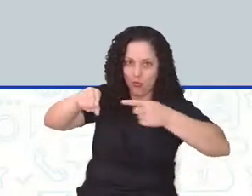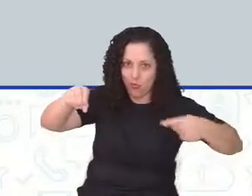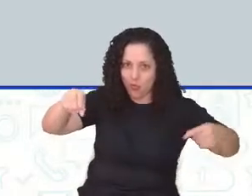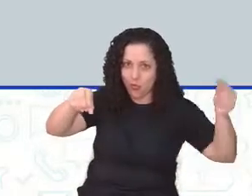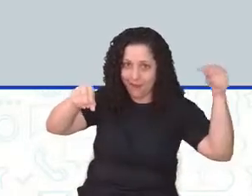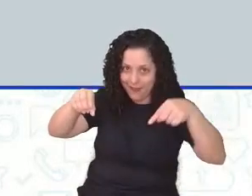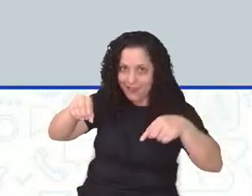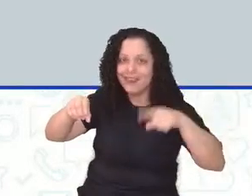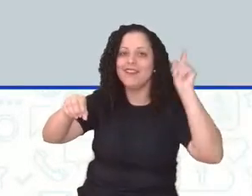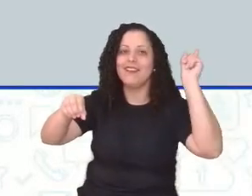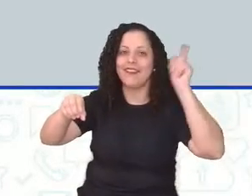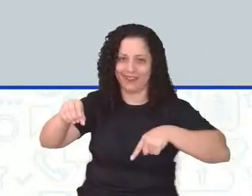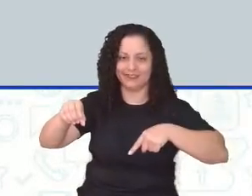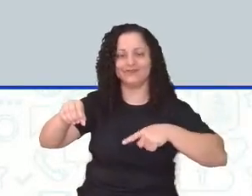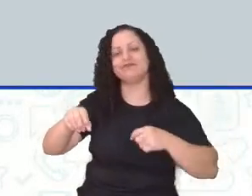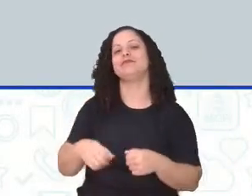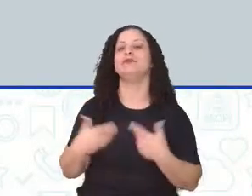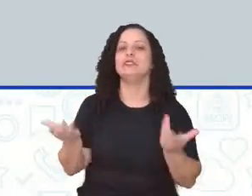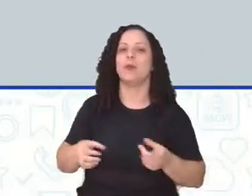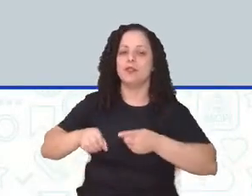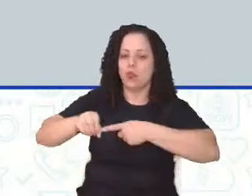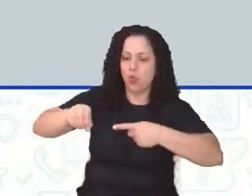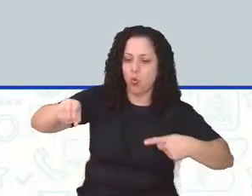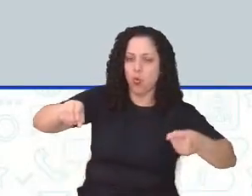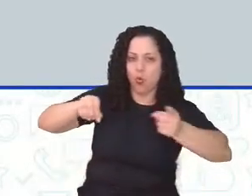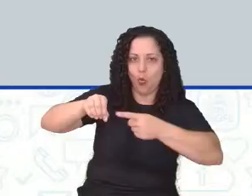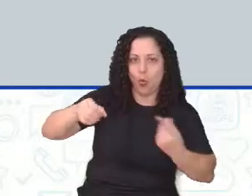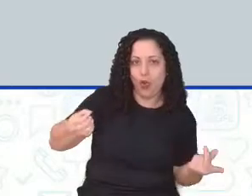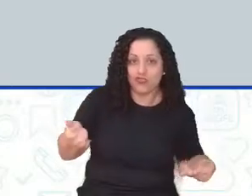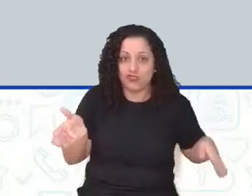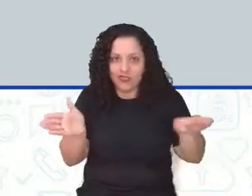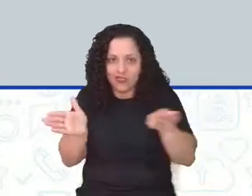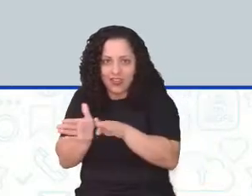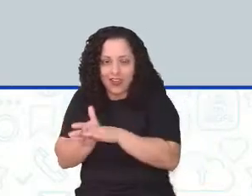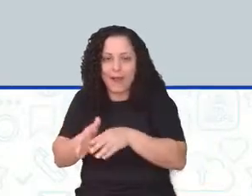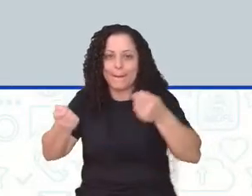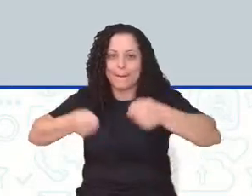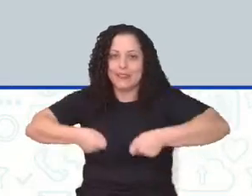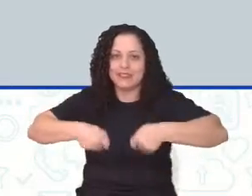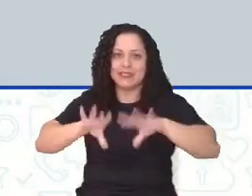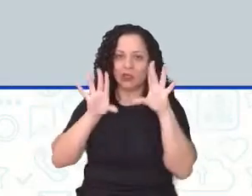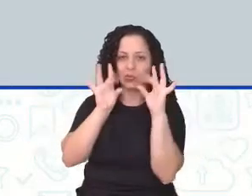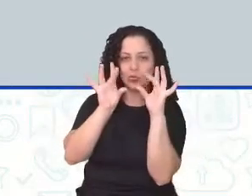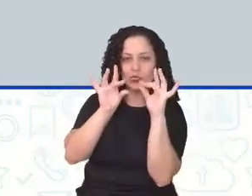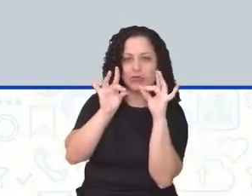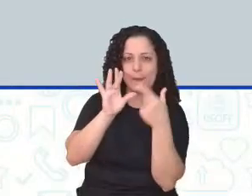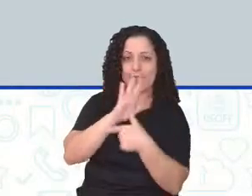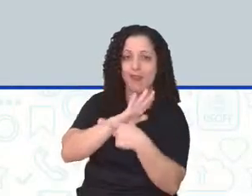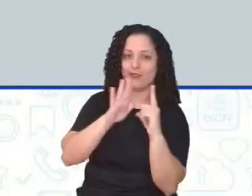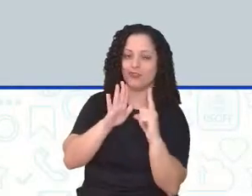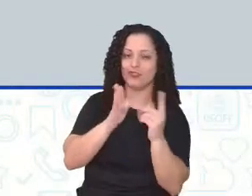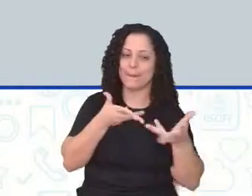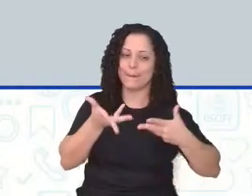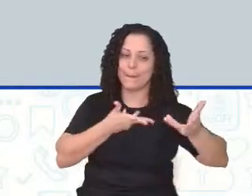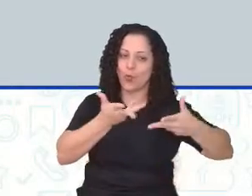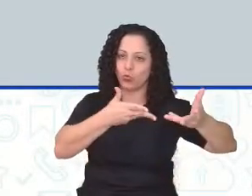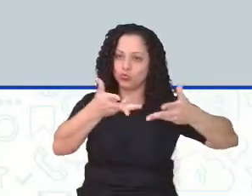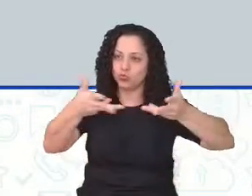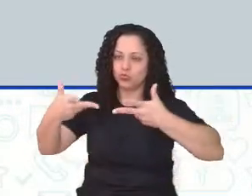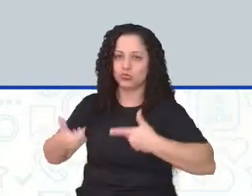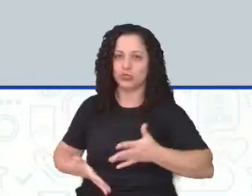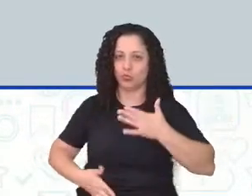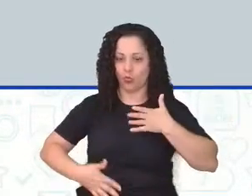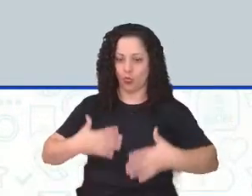Então, para que os espermatozoides cheguem, precisa do esperma ou sêmen, que é produzido em vários órgãos do